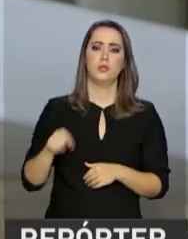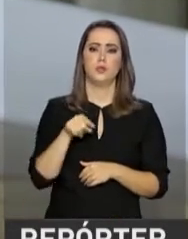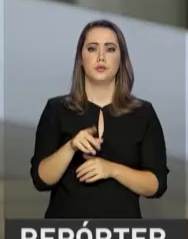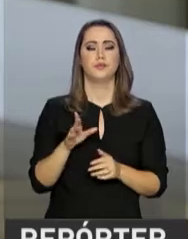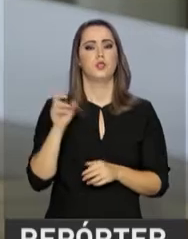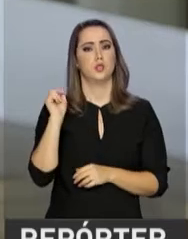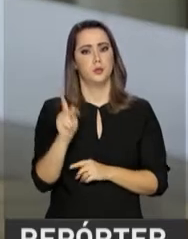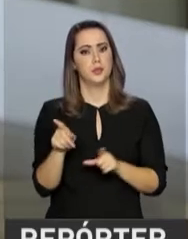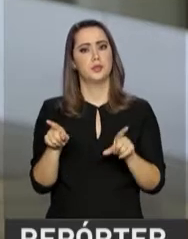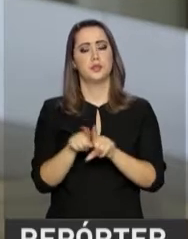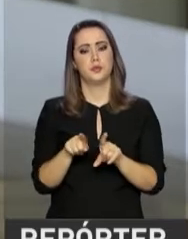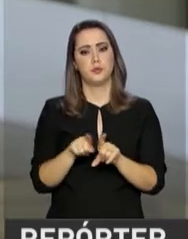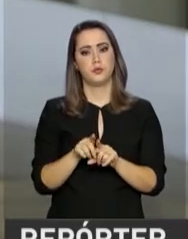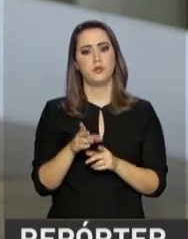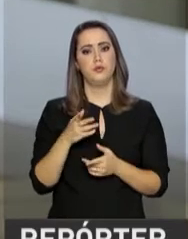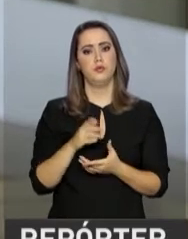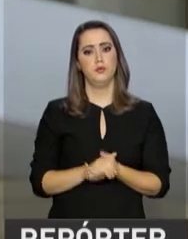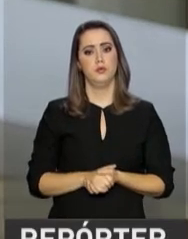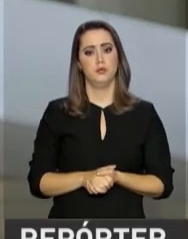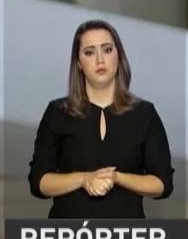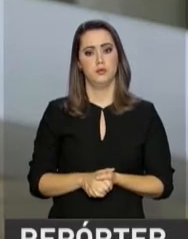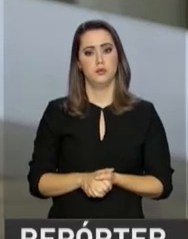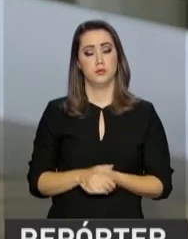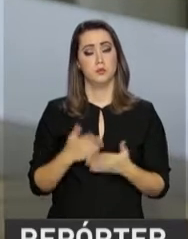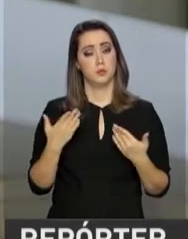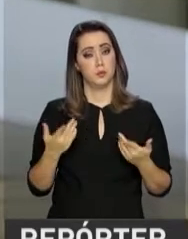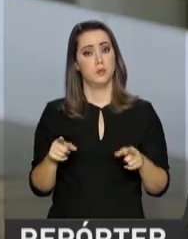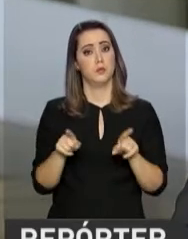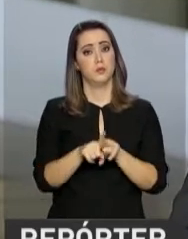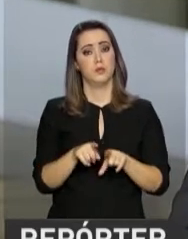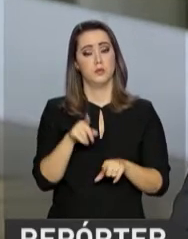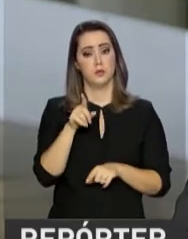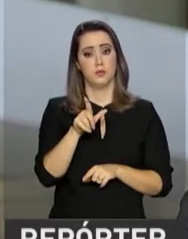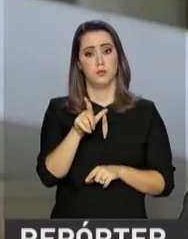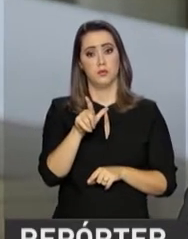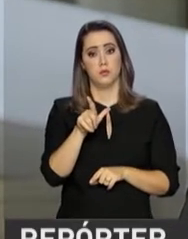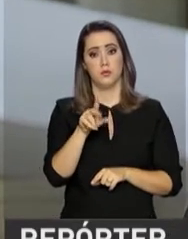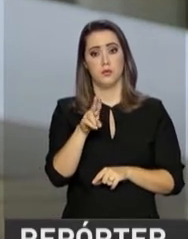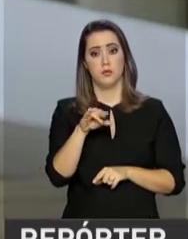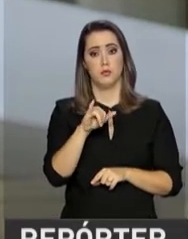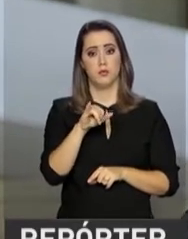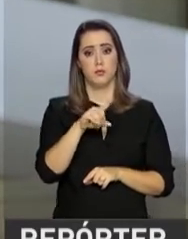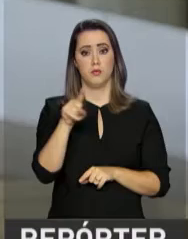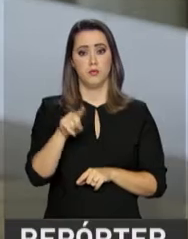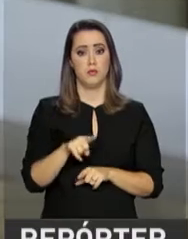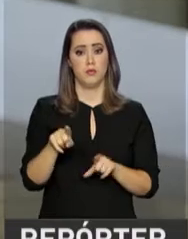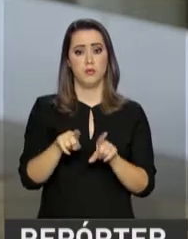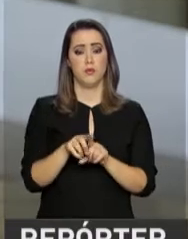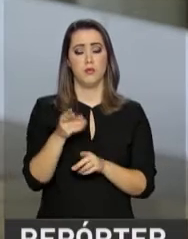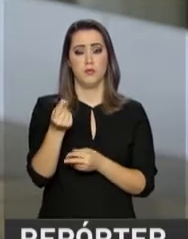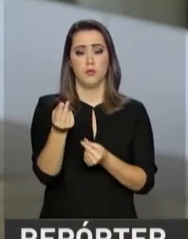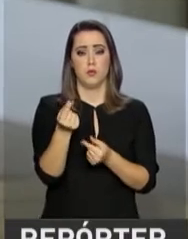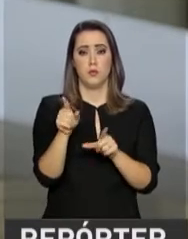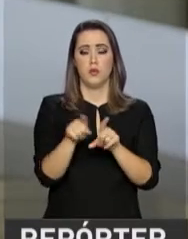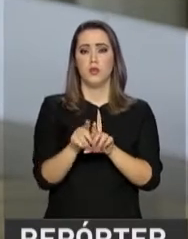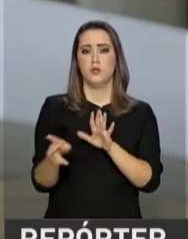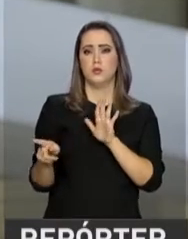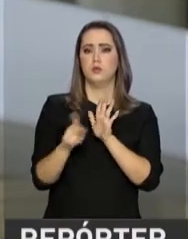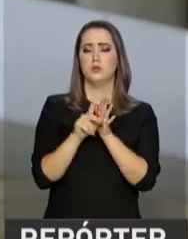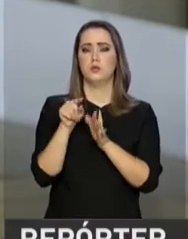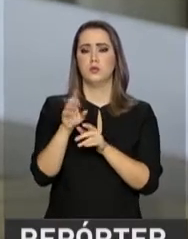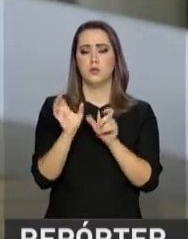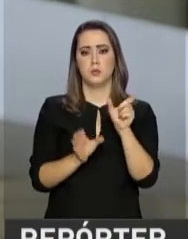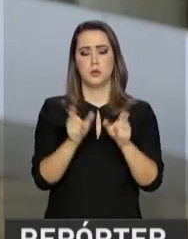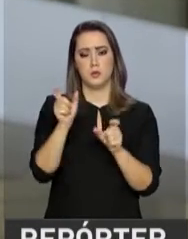ativos e inativos e de pensionistas. Ainda segundo Luiz Fernando Pezão, esse repasse para as contas